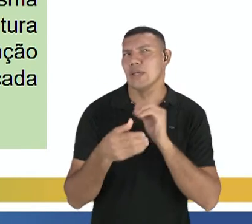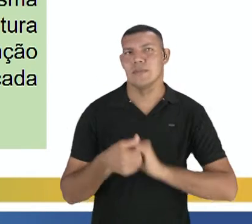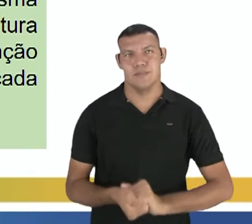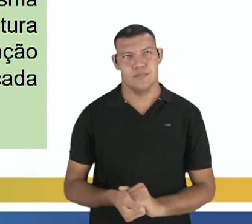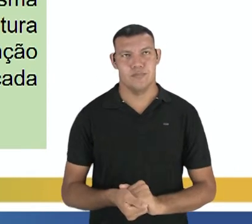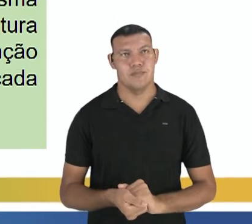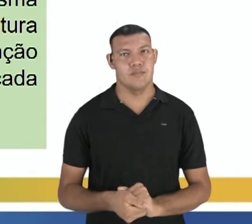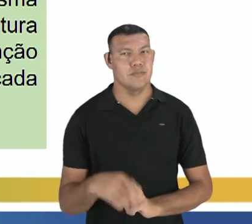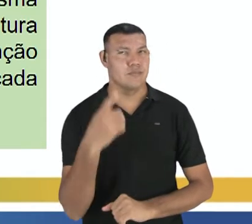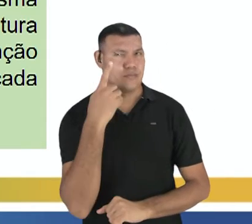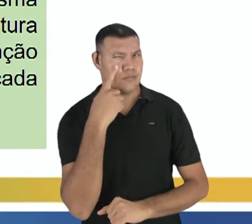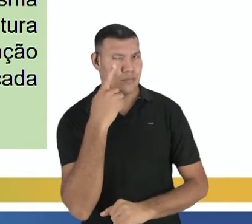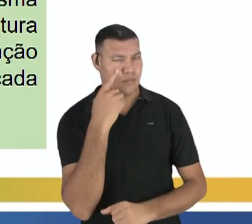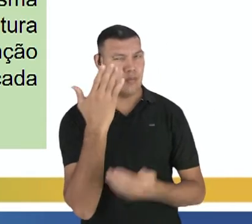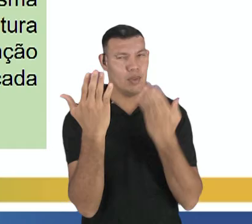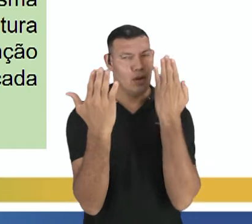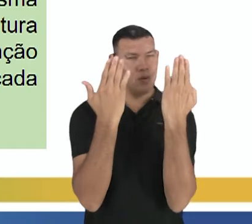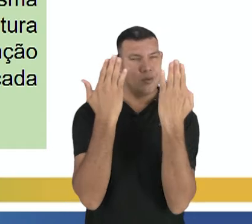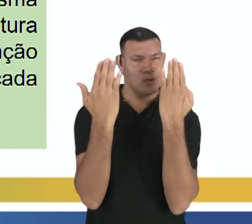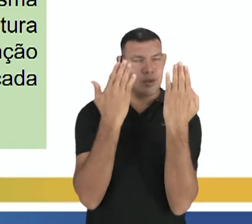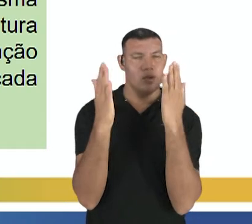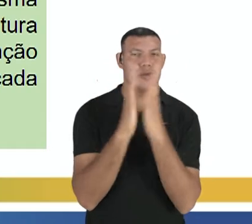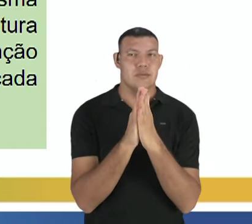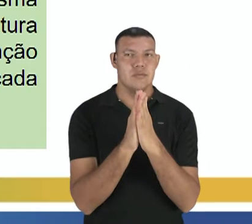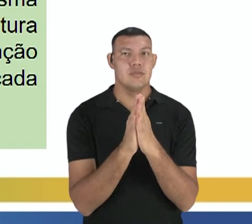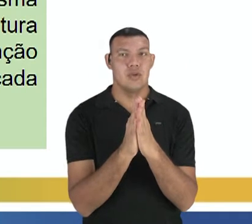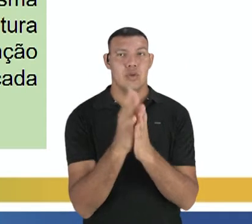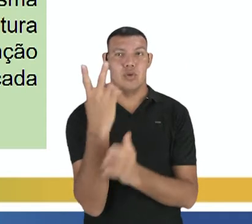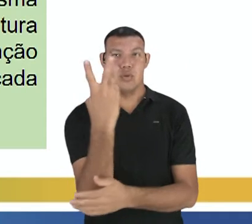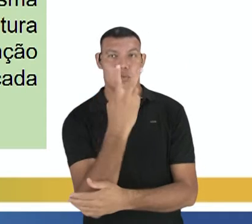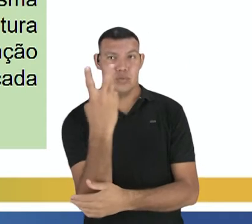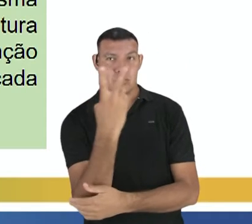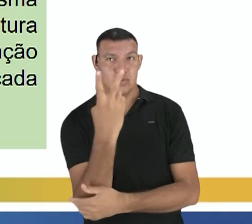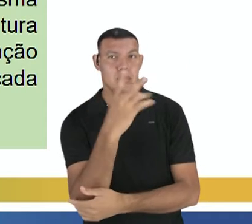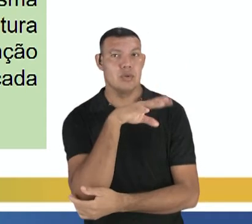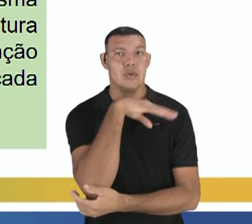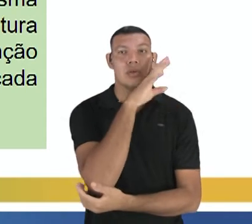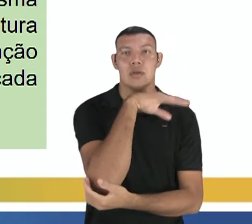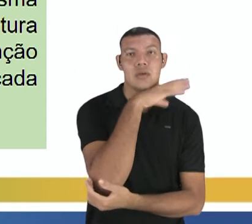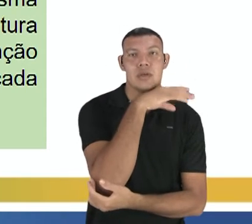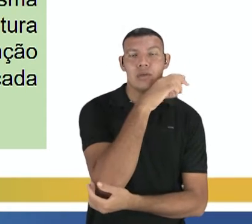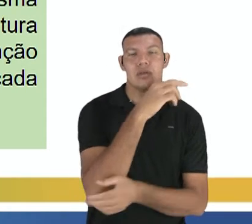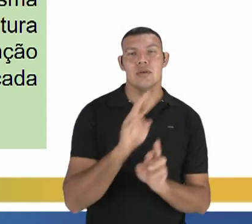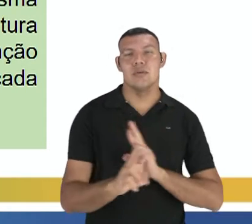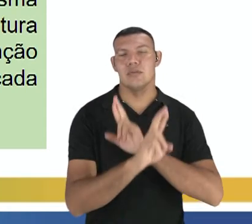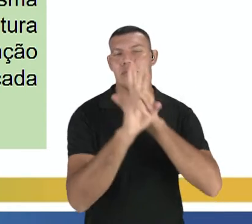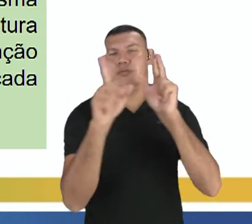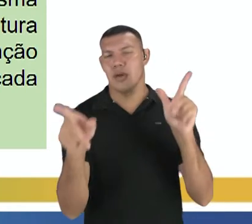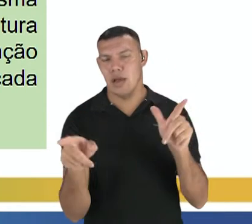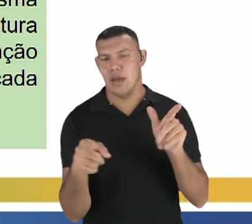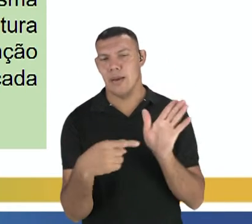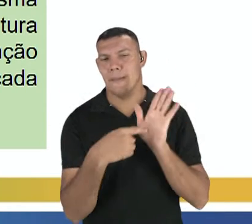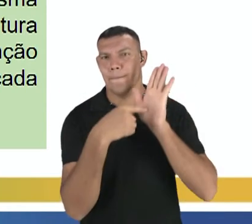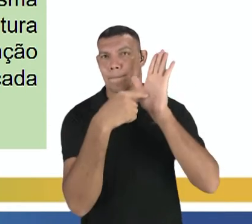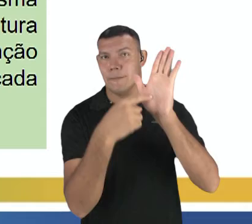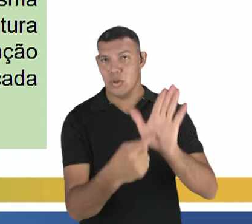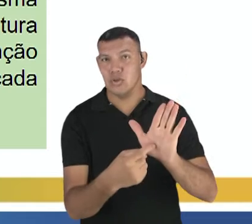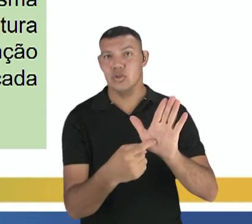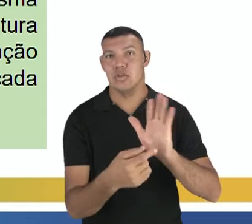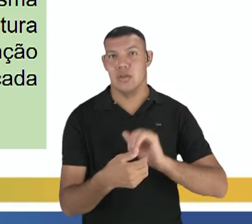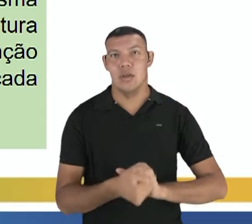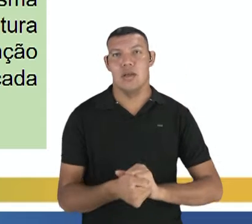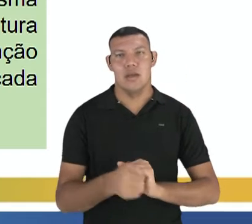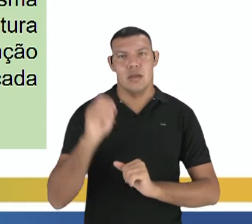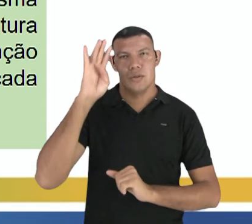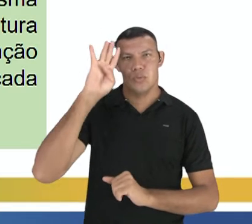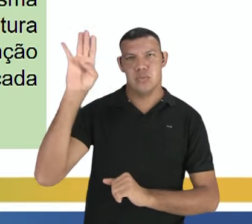comparação? Eles comparavam a anatomia de dois organismos diferentes para evidenciar as teorias